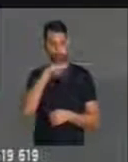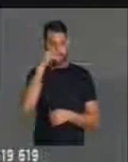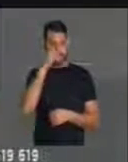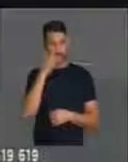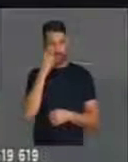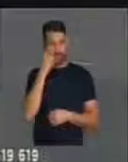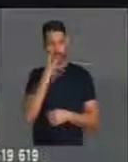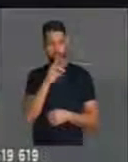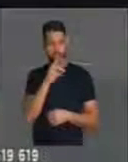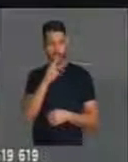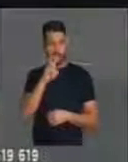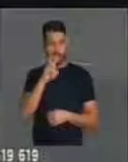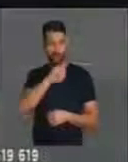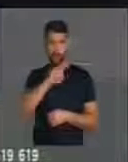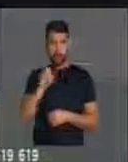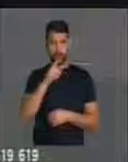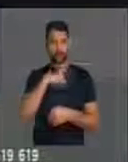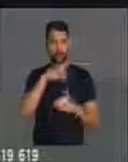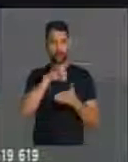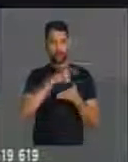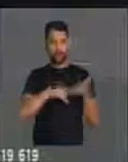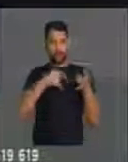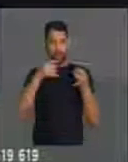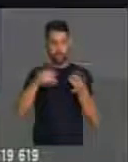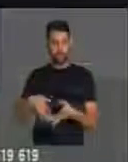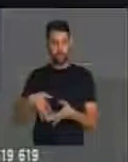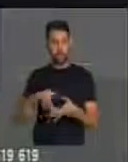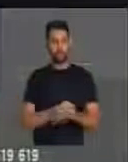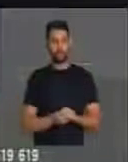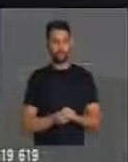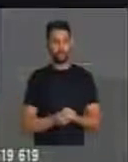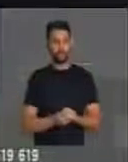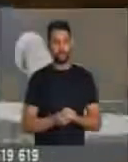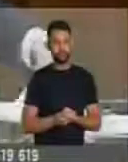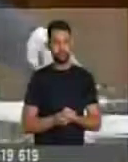deputados, 305 não. O requerimento foi rejeitado. Mais um requerimento.